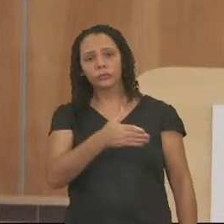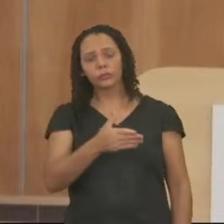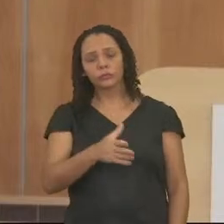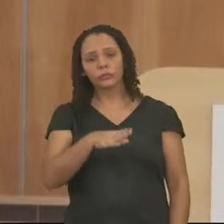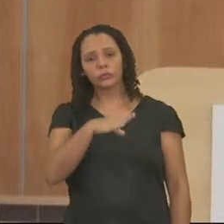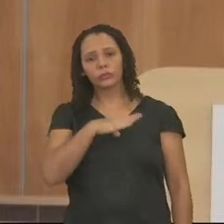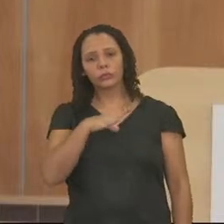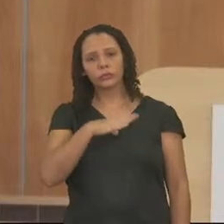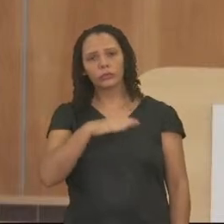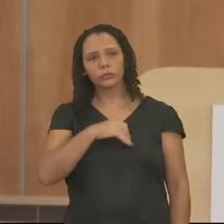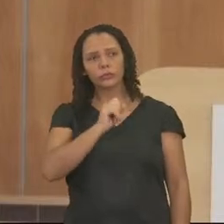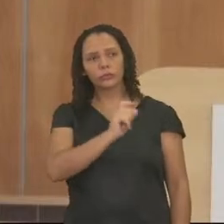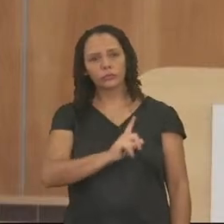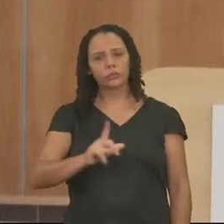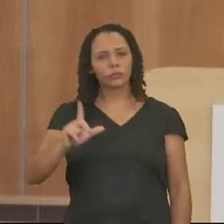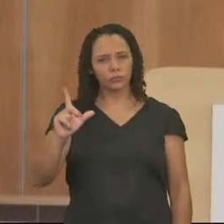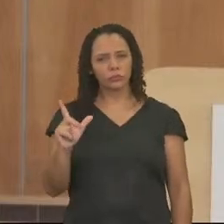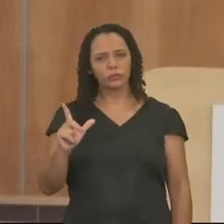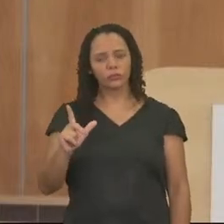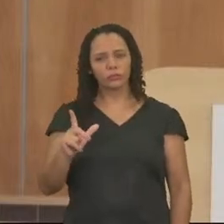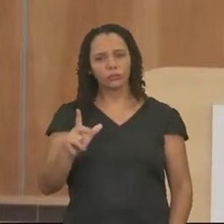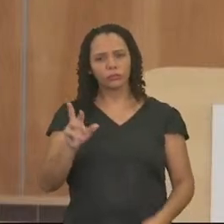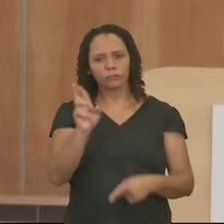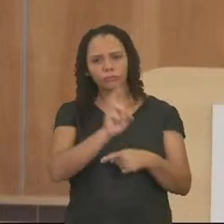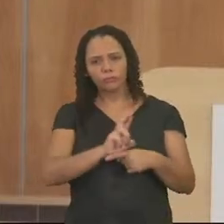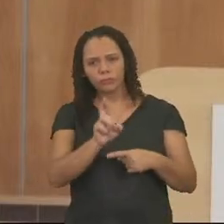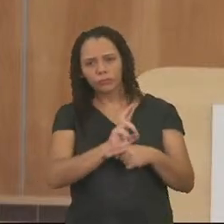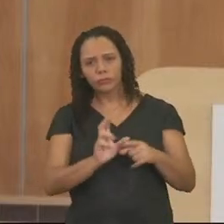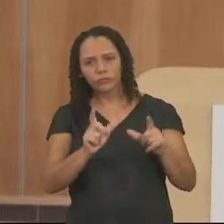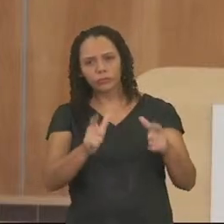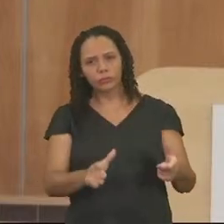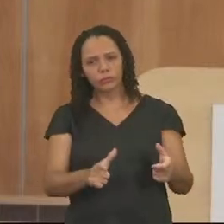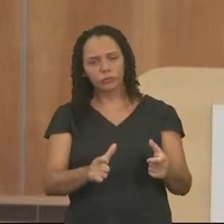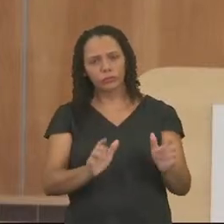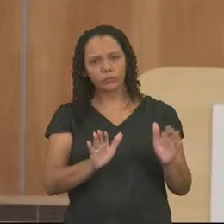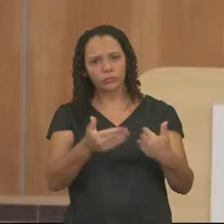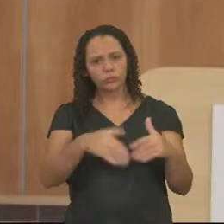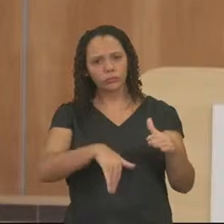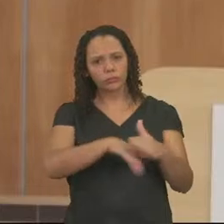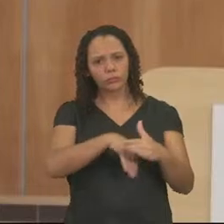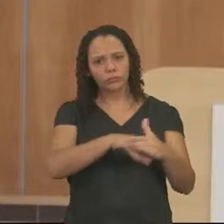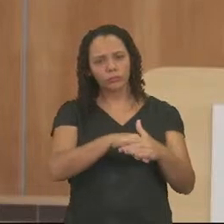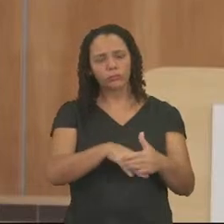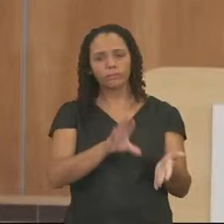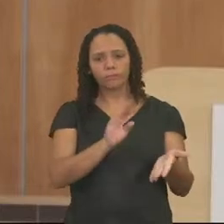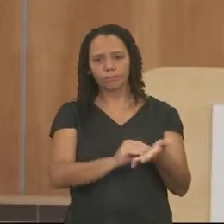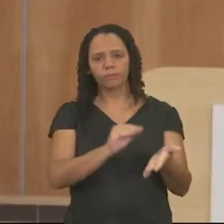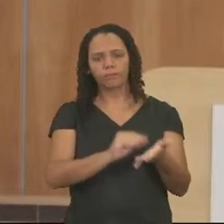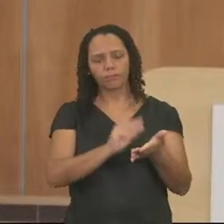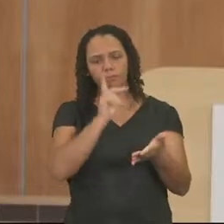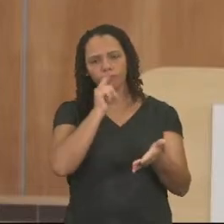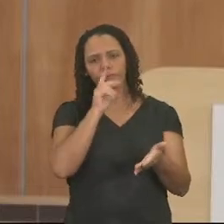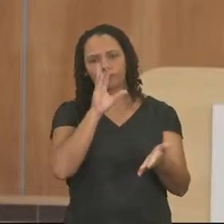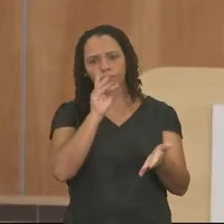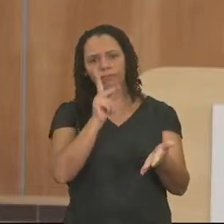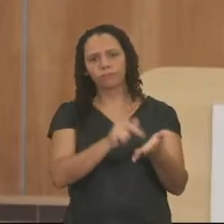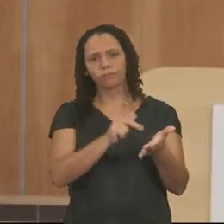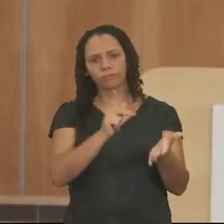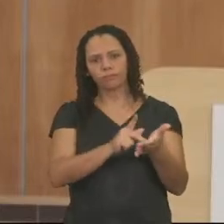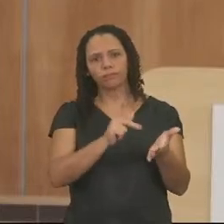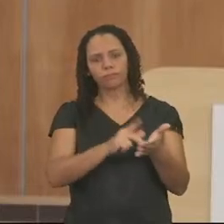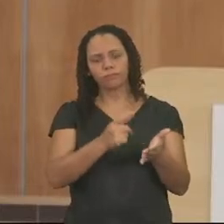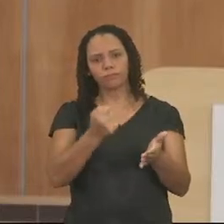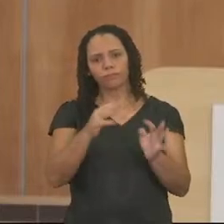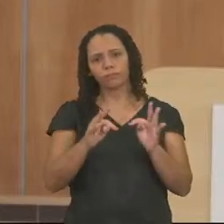cidade, fazendo fiscalização em campos poliesportivos, e realmente falta água em quase todos os campos, quase todas as